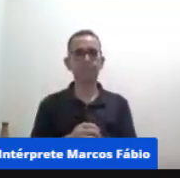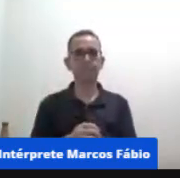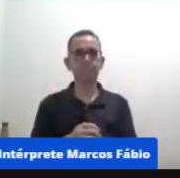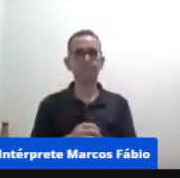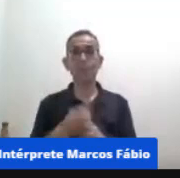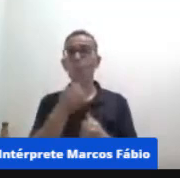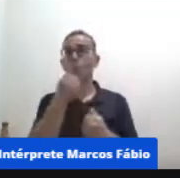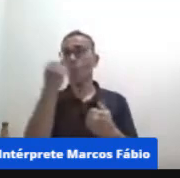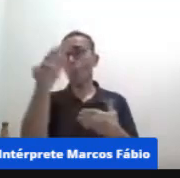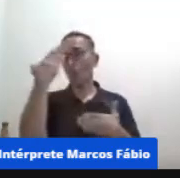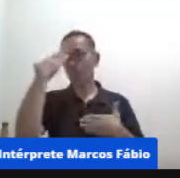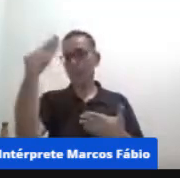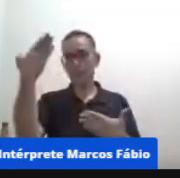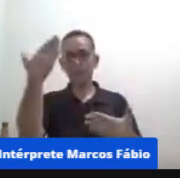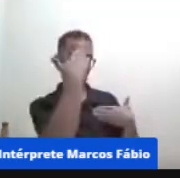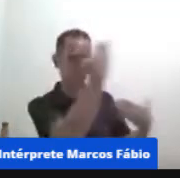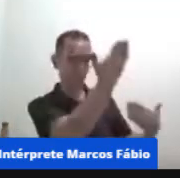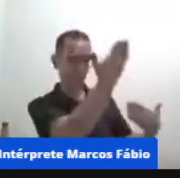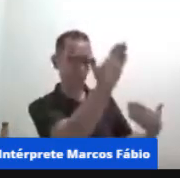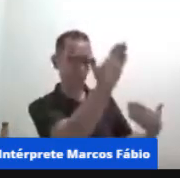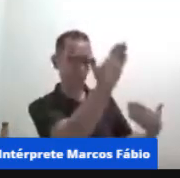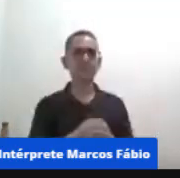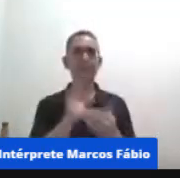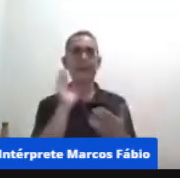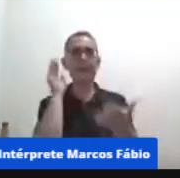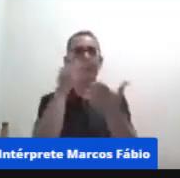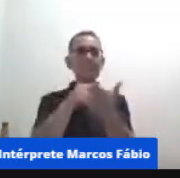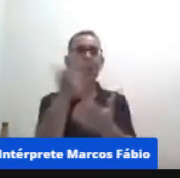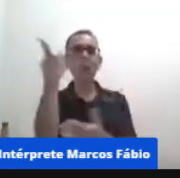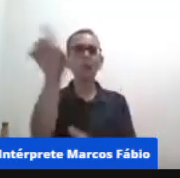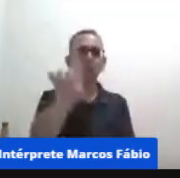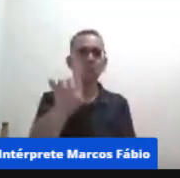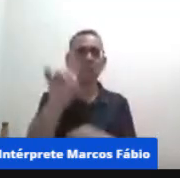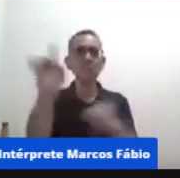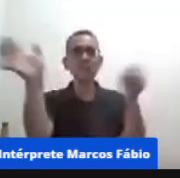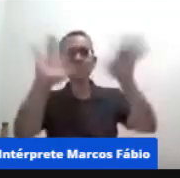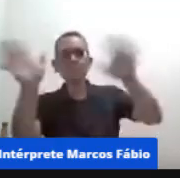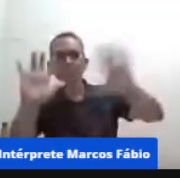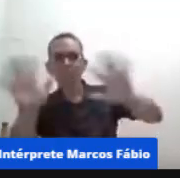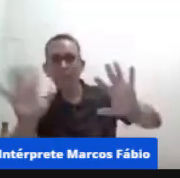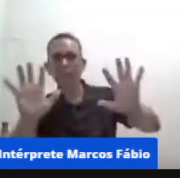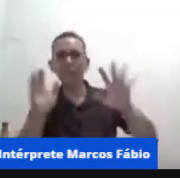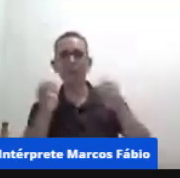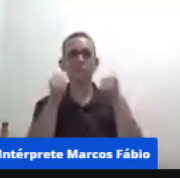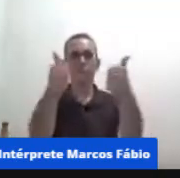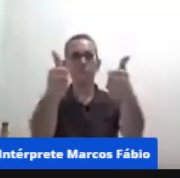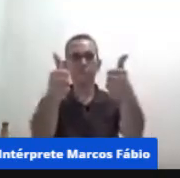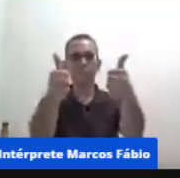Obrigado. Obrigado. Até mais. Até mais, pessoal.